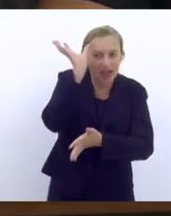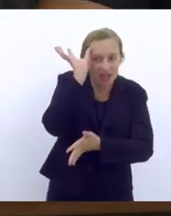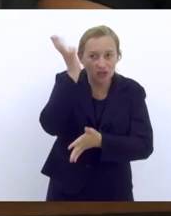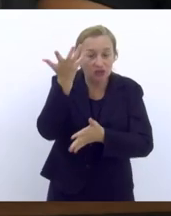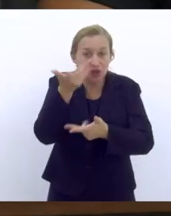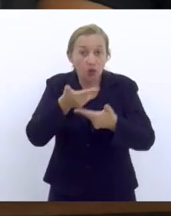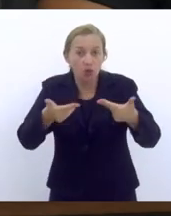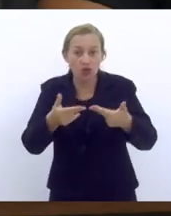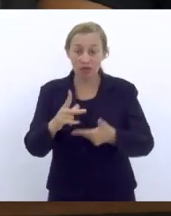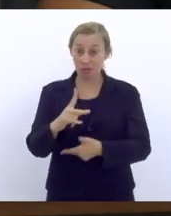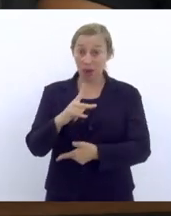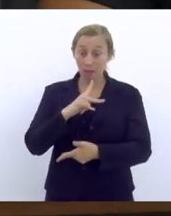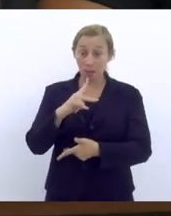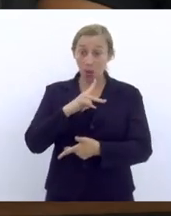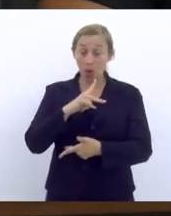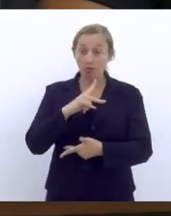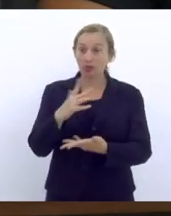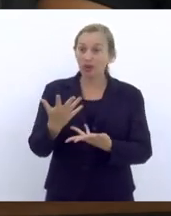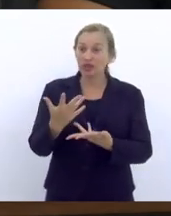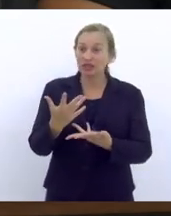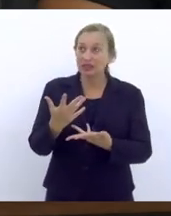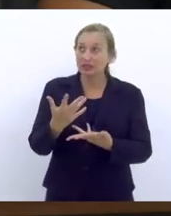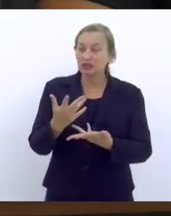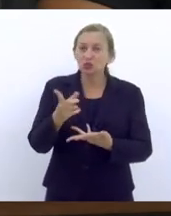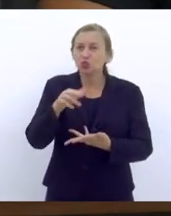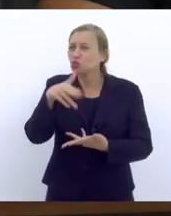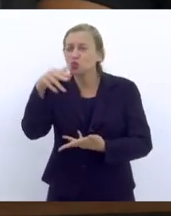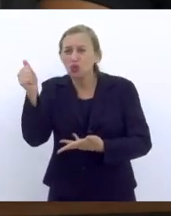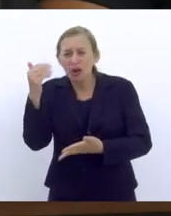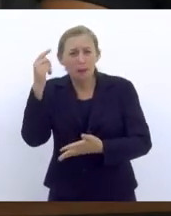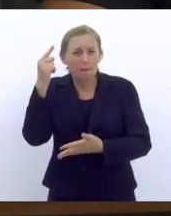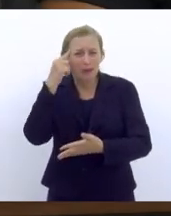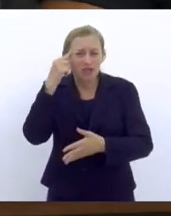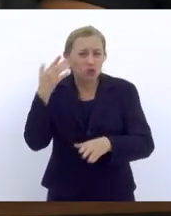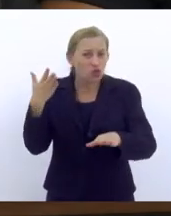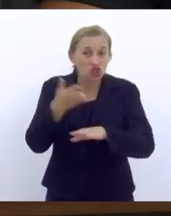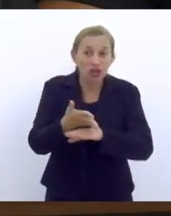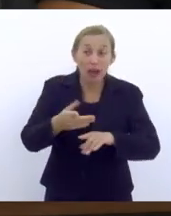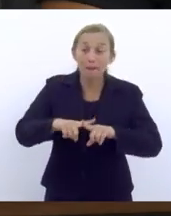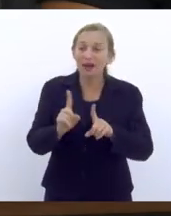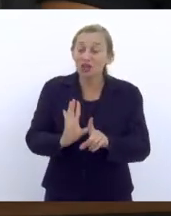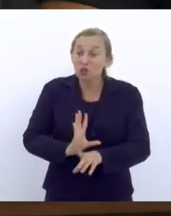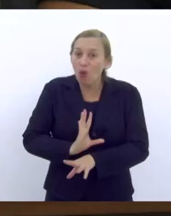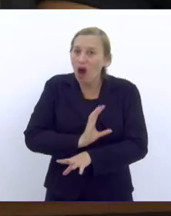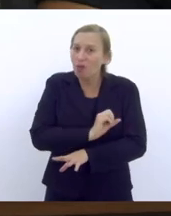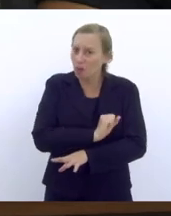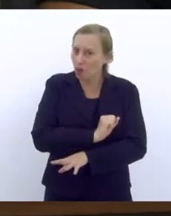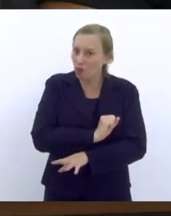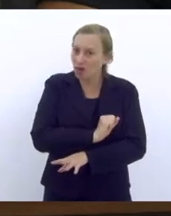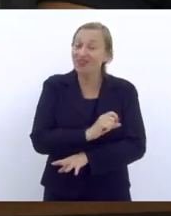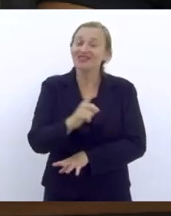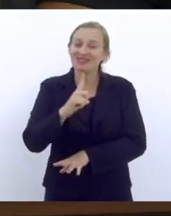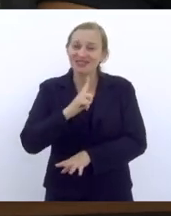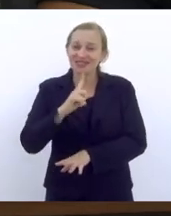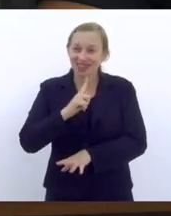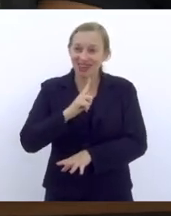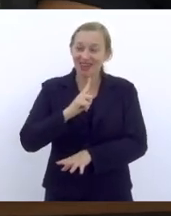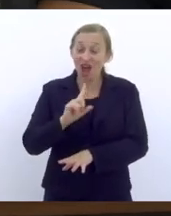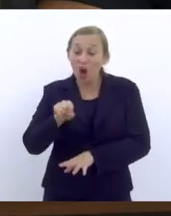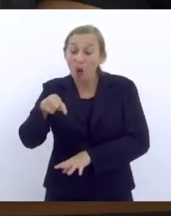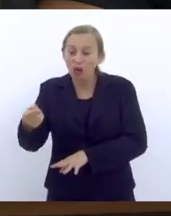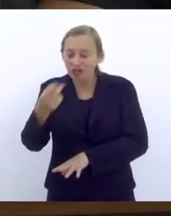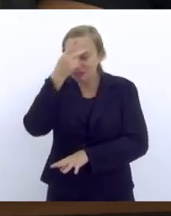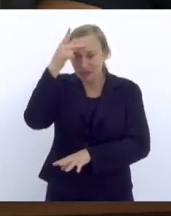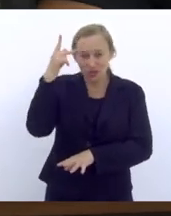para ele mesmo, ele jamais pensou em chegar. Mas o amor que eles têm ao próximo